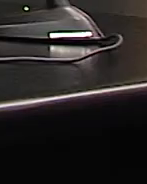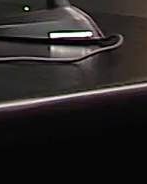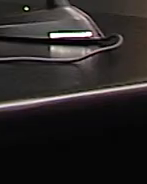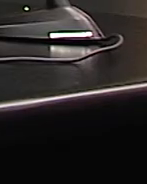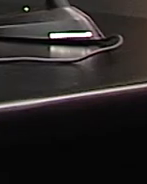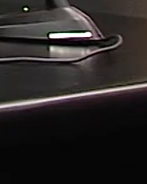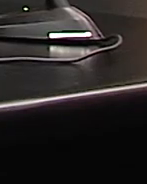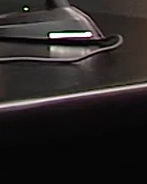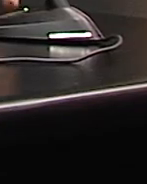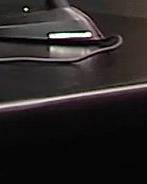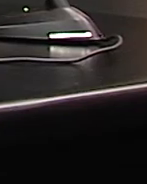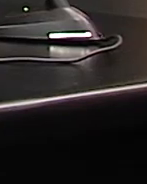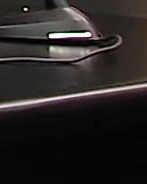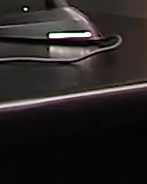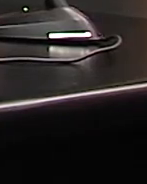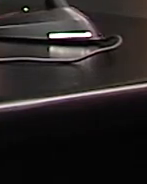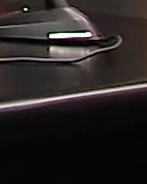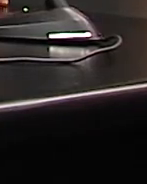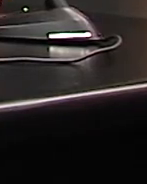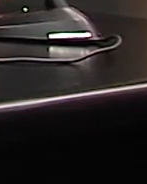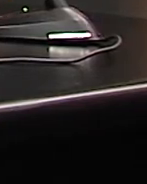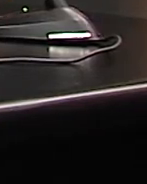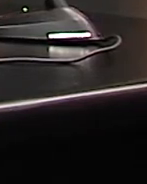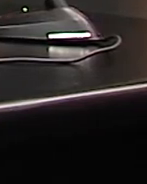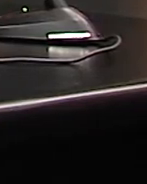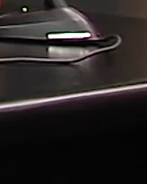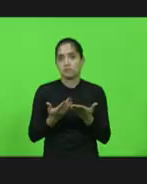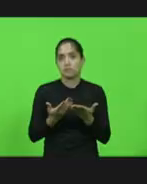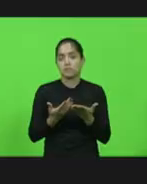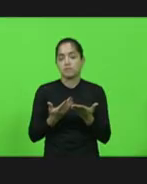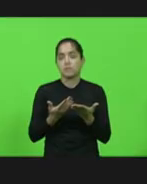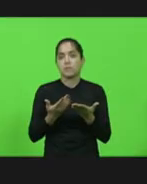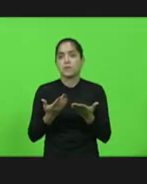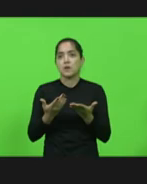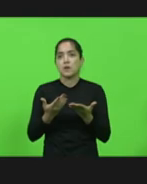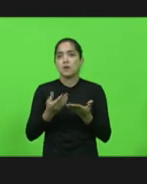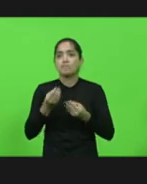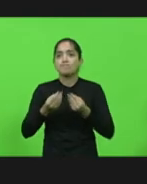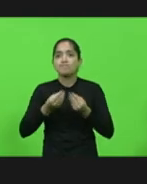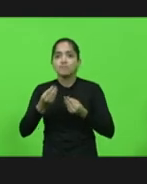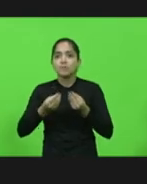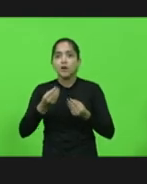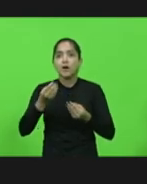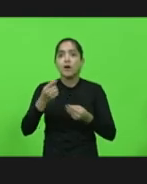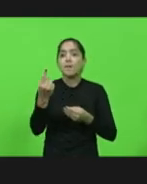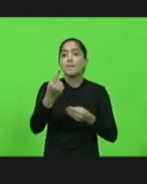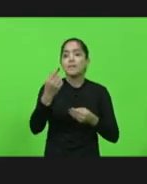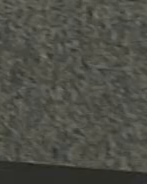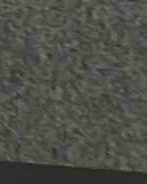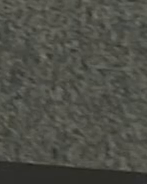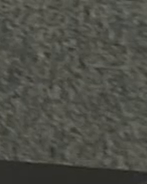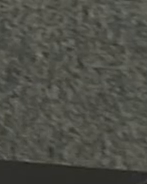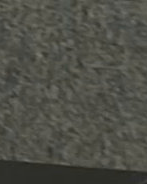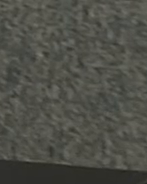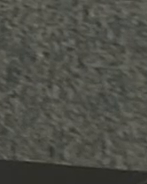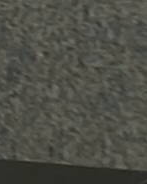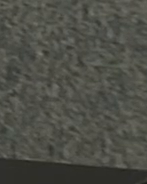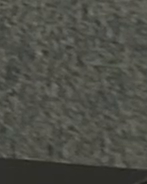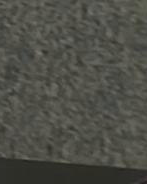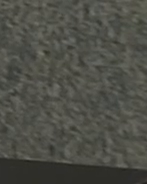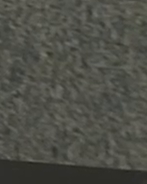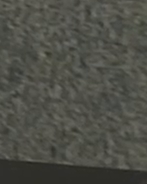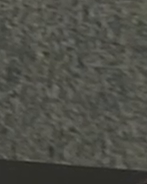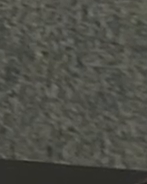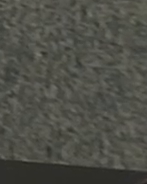nacional com execução do documento em Santa Catarina surgirá o subsídio para que os municípios atuam no plano local assim